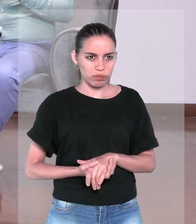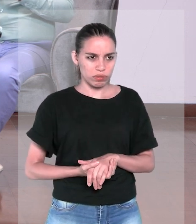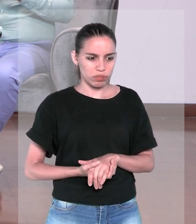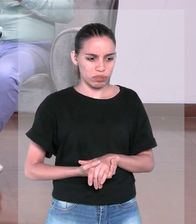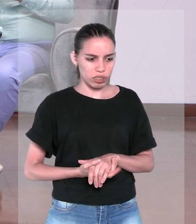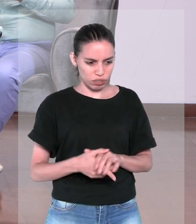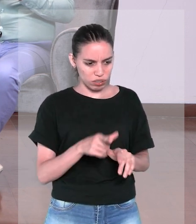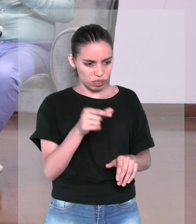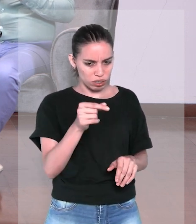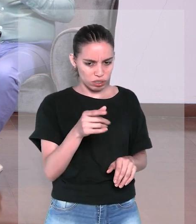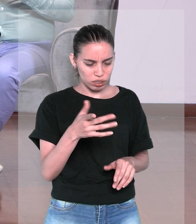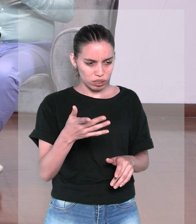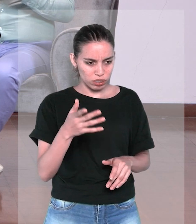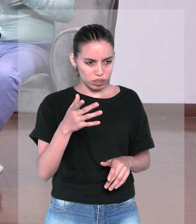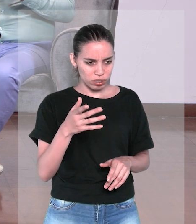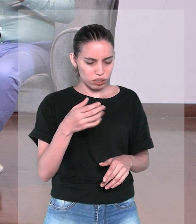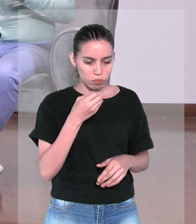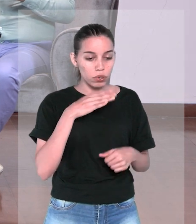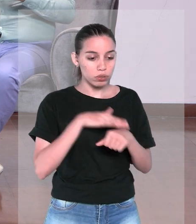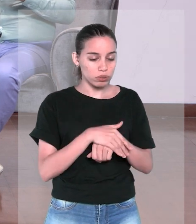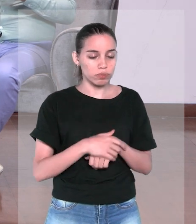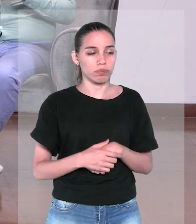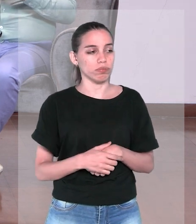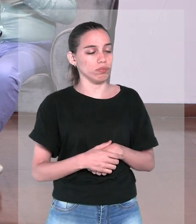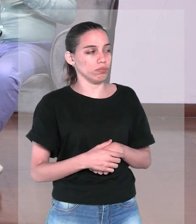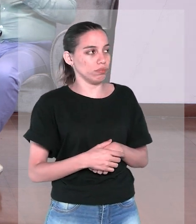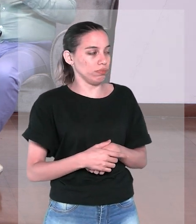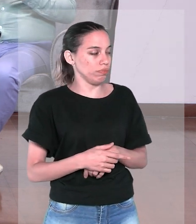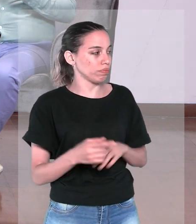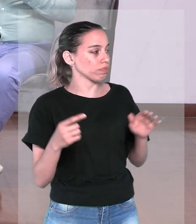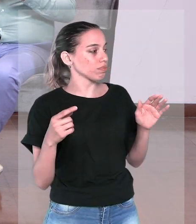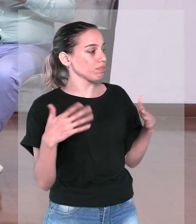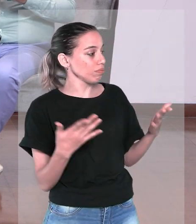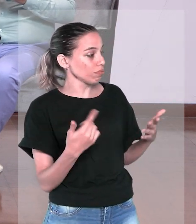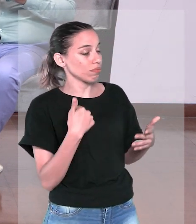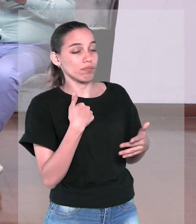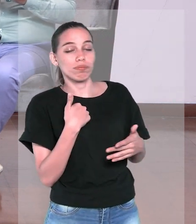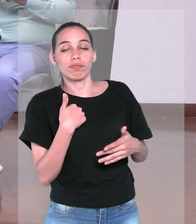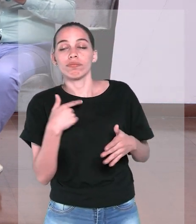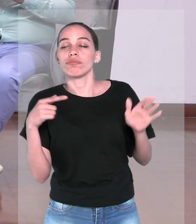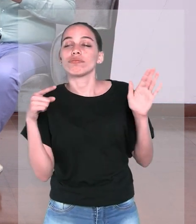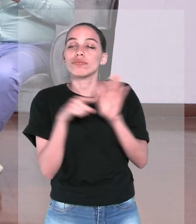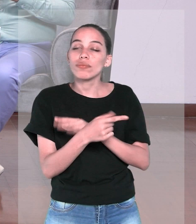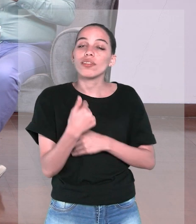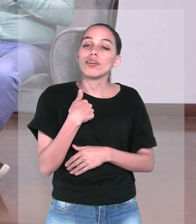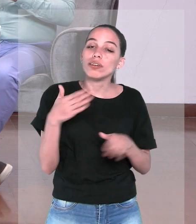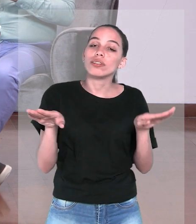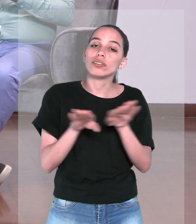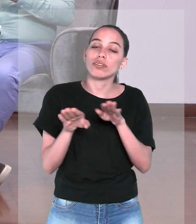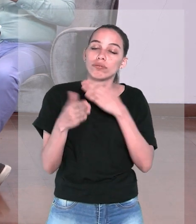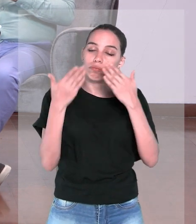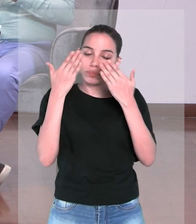limite nas regras, quer dizer, ele sabe que você não vai conseguir, mas ele vai insistir para que você faça. E aí ele vai colocar,